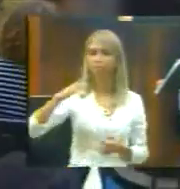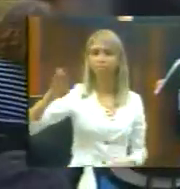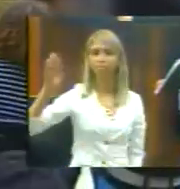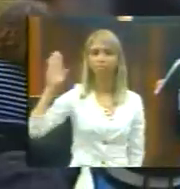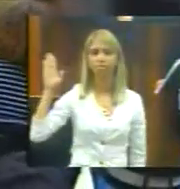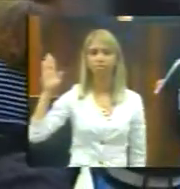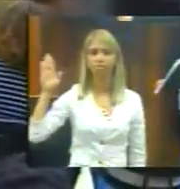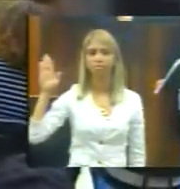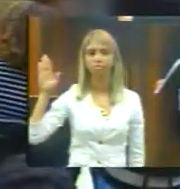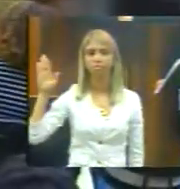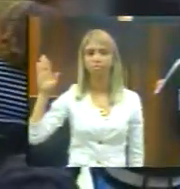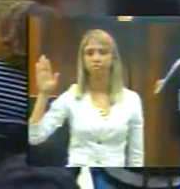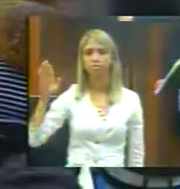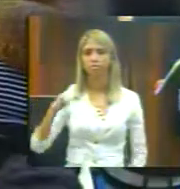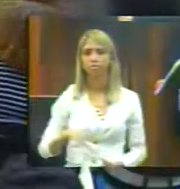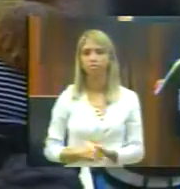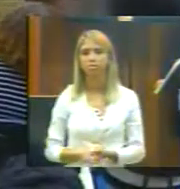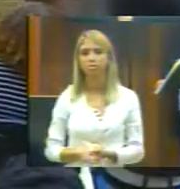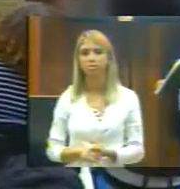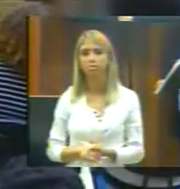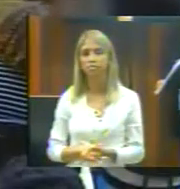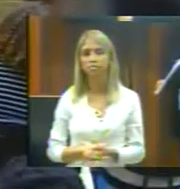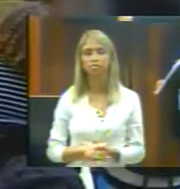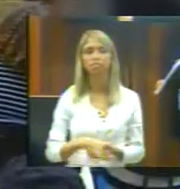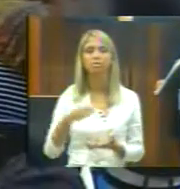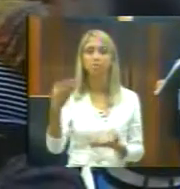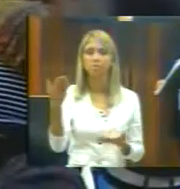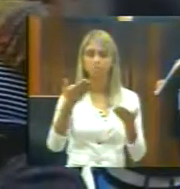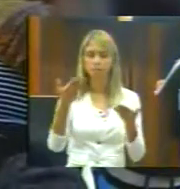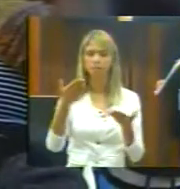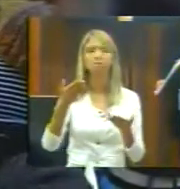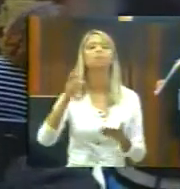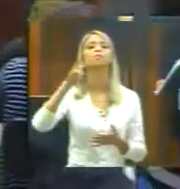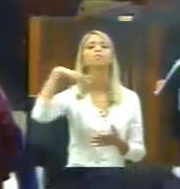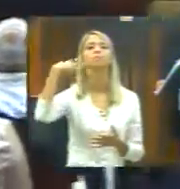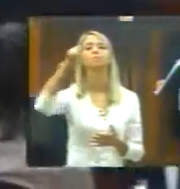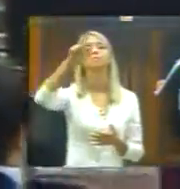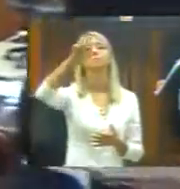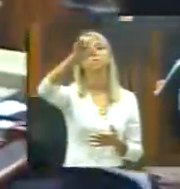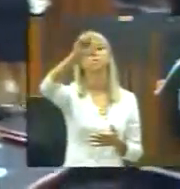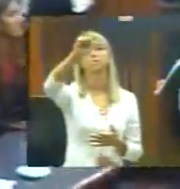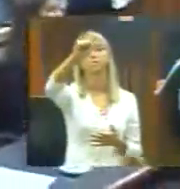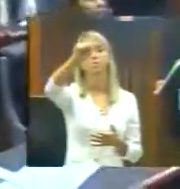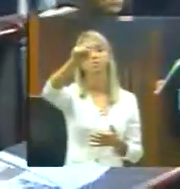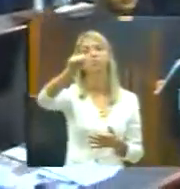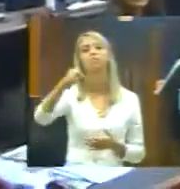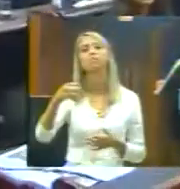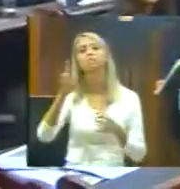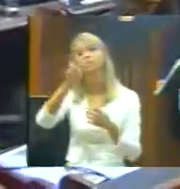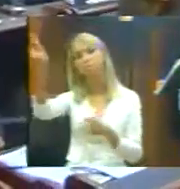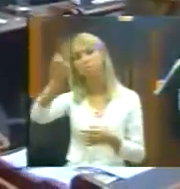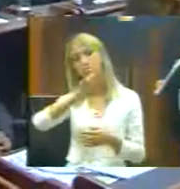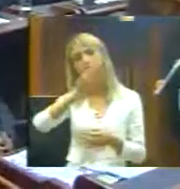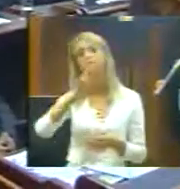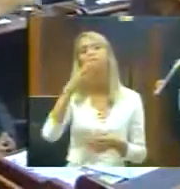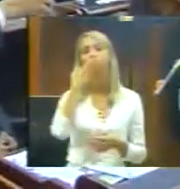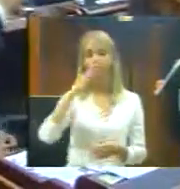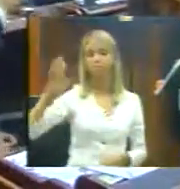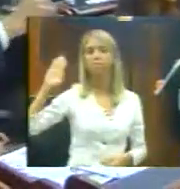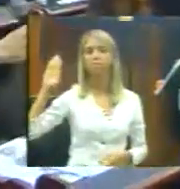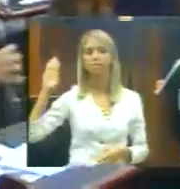prometo. Com a palavra, o nobre vereador Luiz Patrick da Silva Barbosa. Assim eu